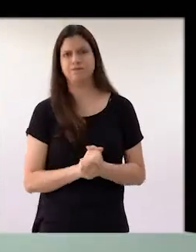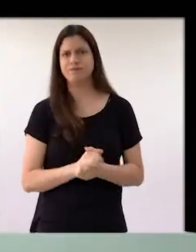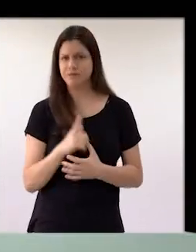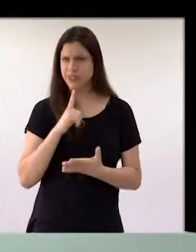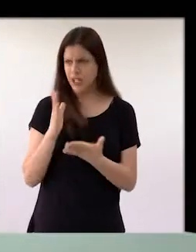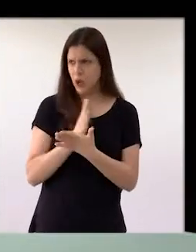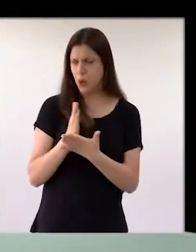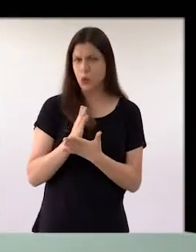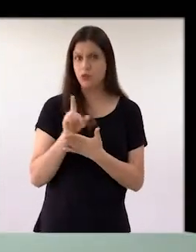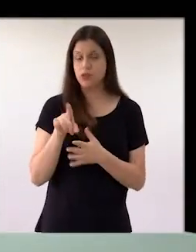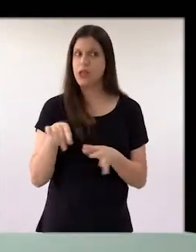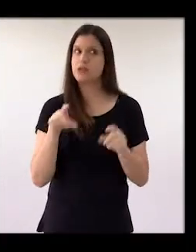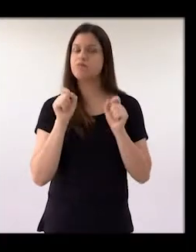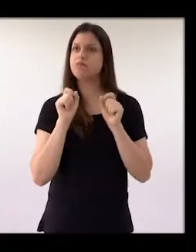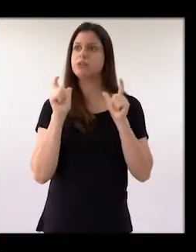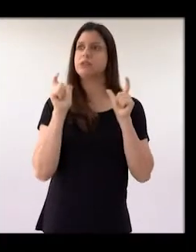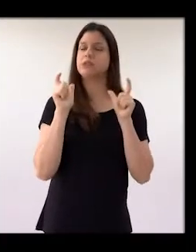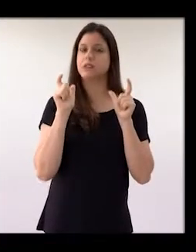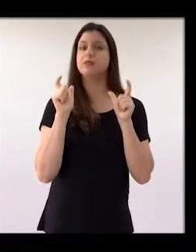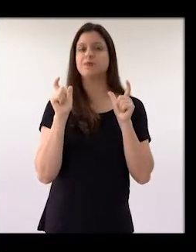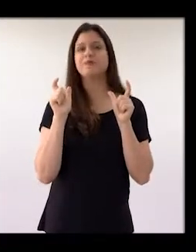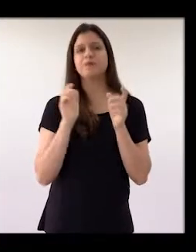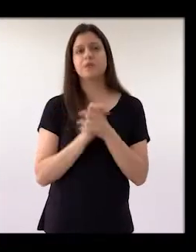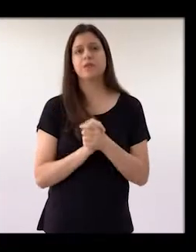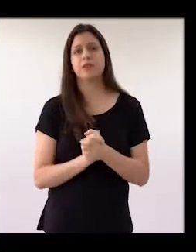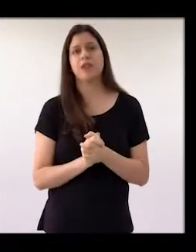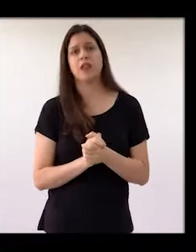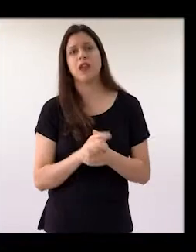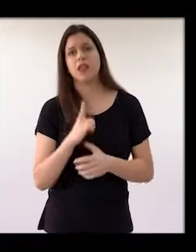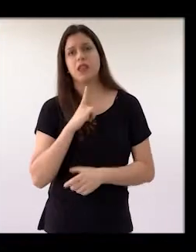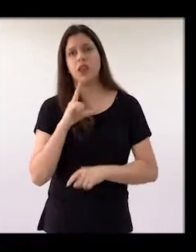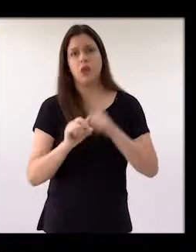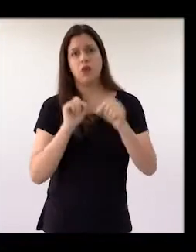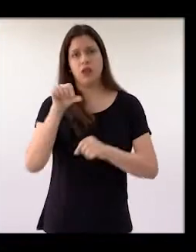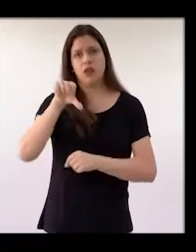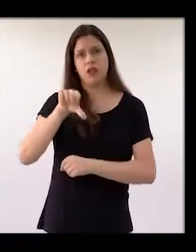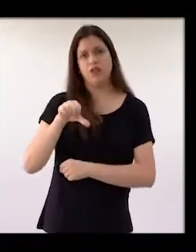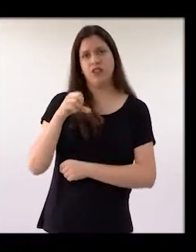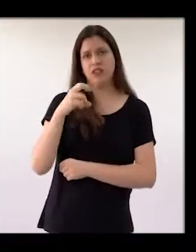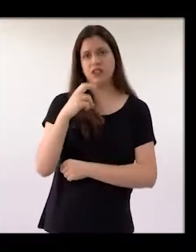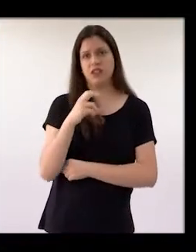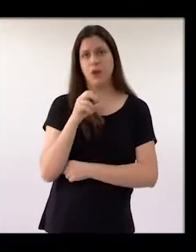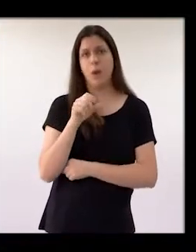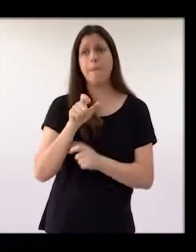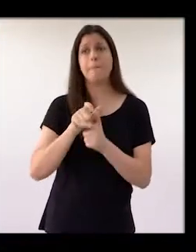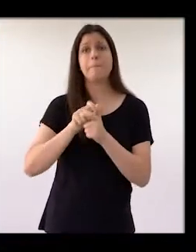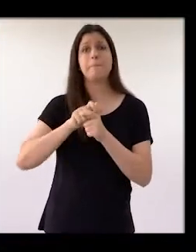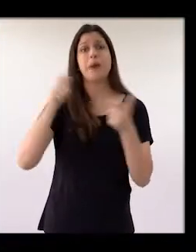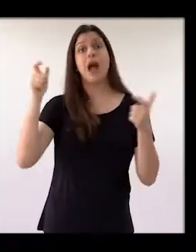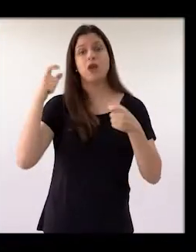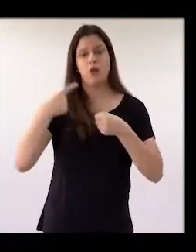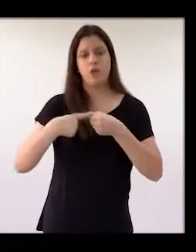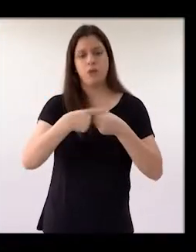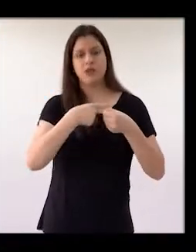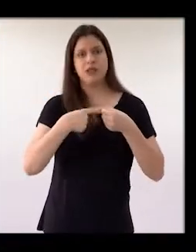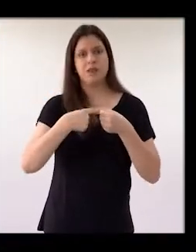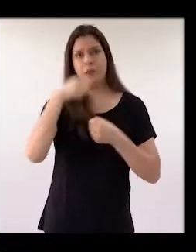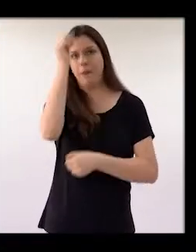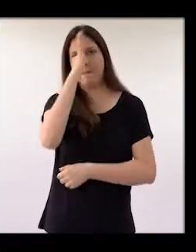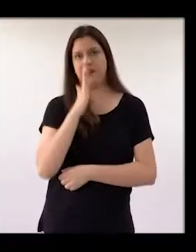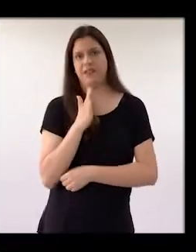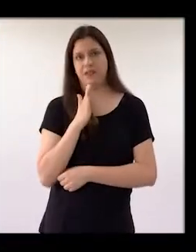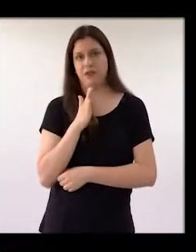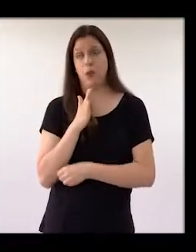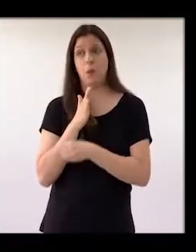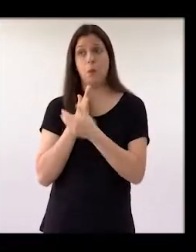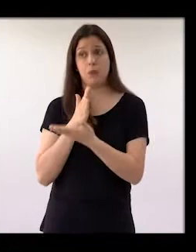que chamou a atenção de vocês? Bom, a gente trabalhou com os 95 maiores municípios do Brasil, né? Então, assim, eu sei